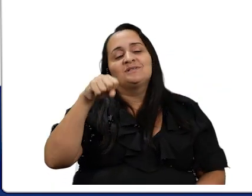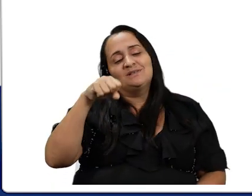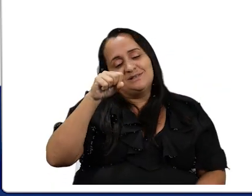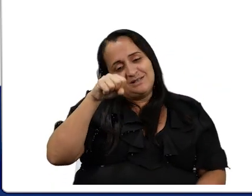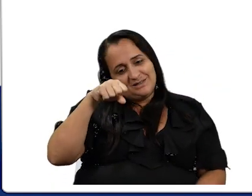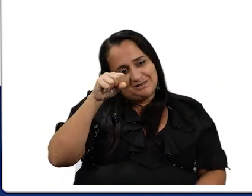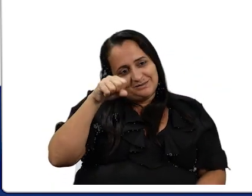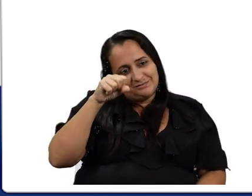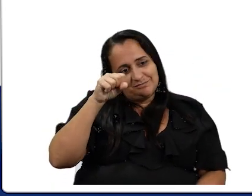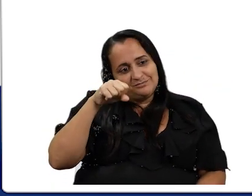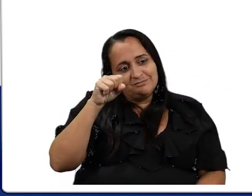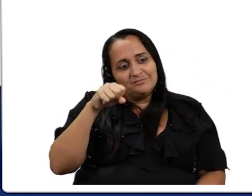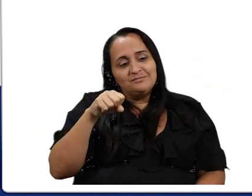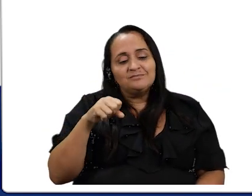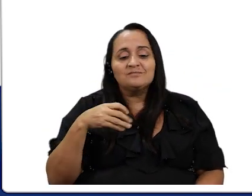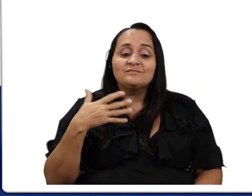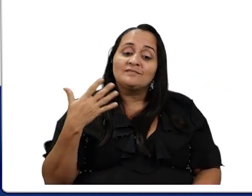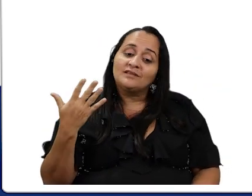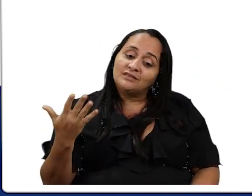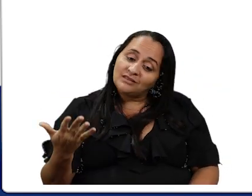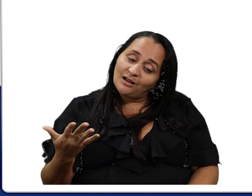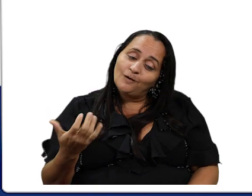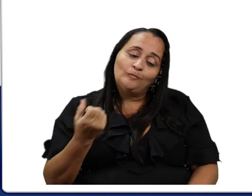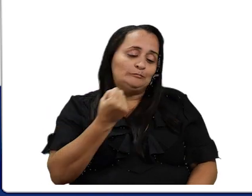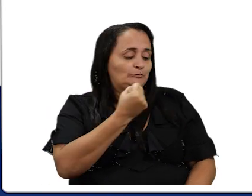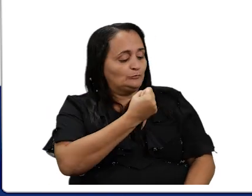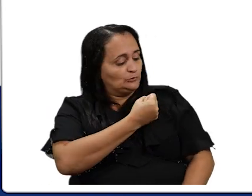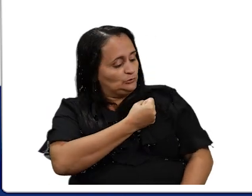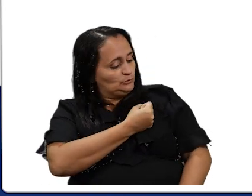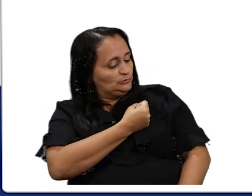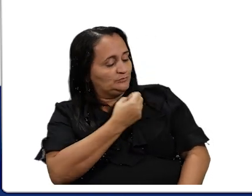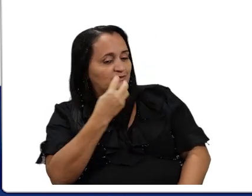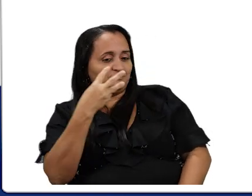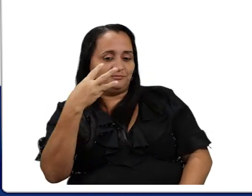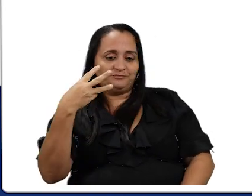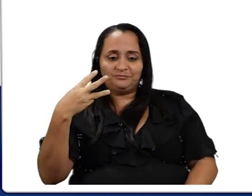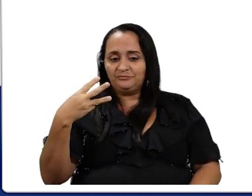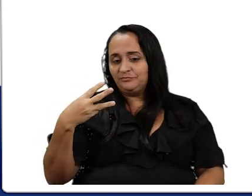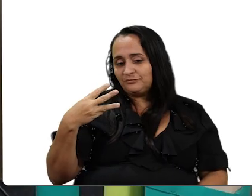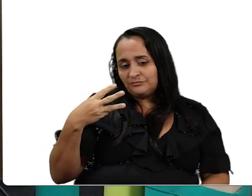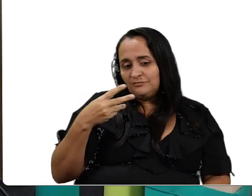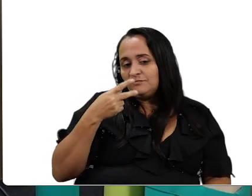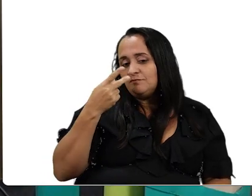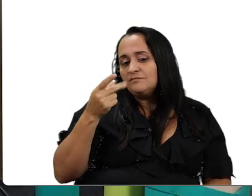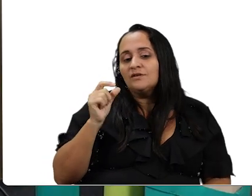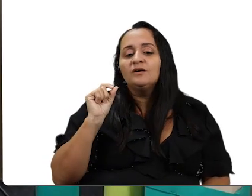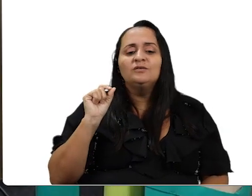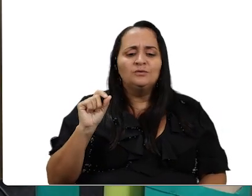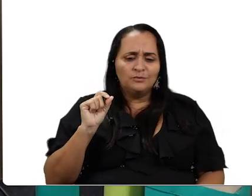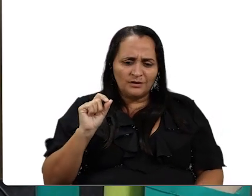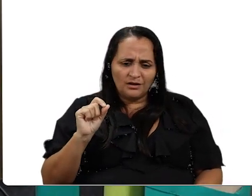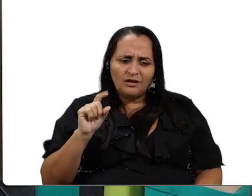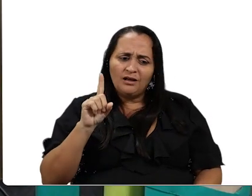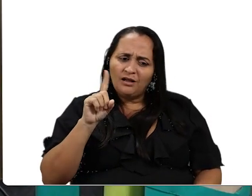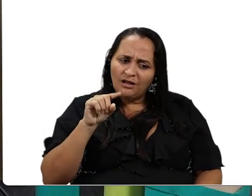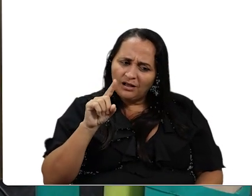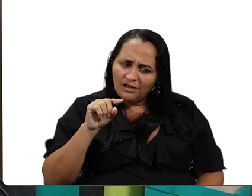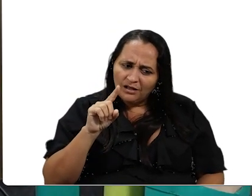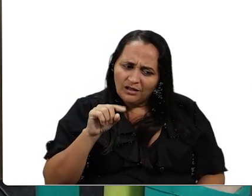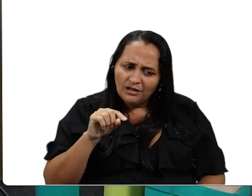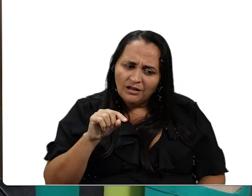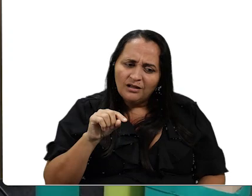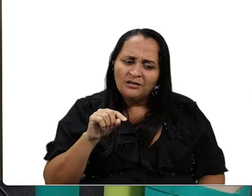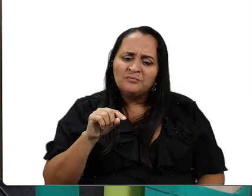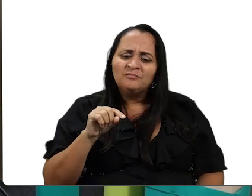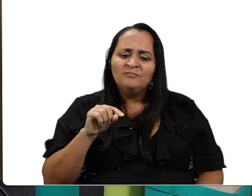né? Então, o número 3 fala aqui disputar. Uma das nossas opções foi disputar.